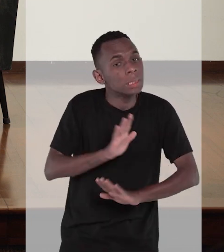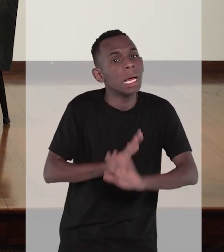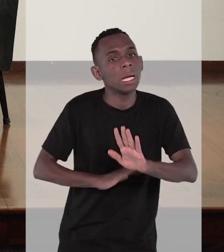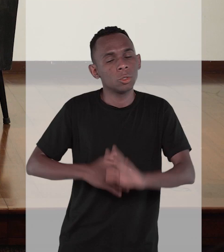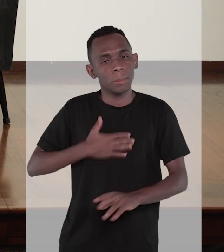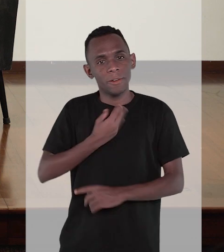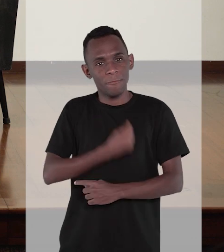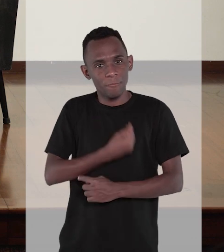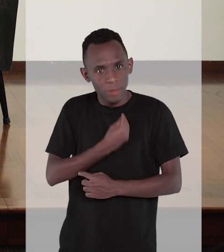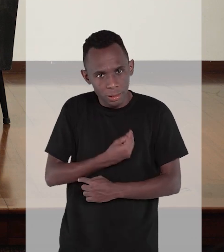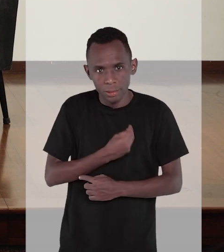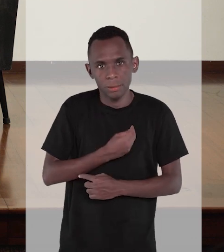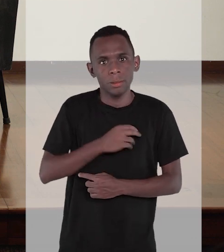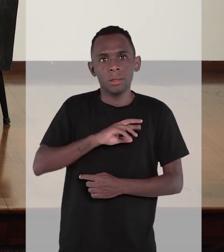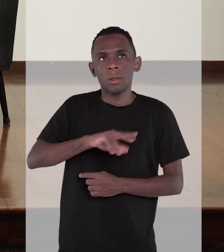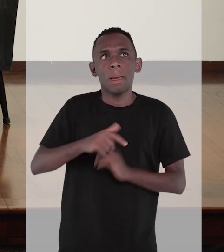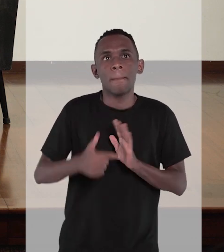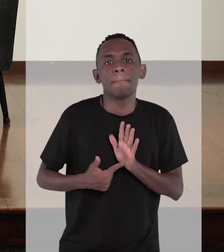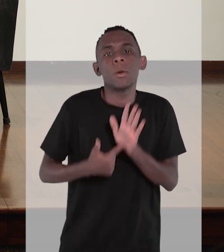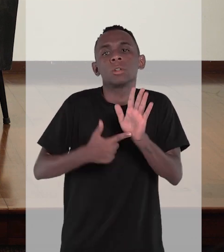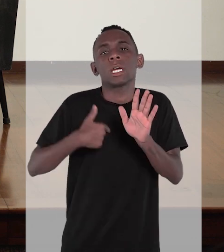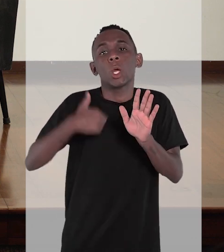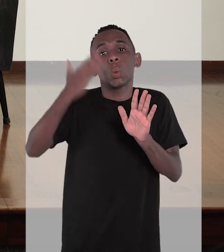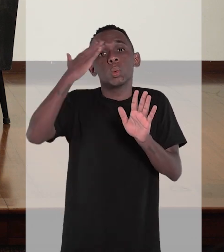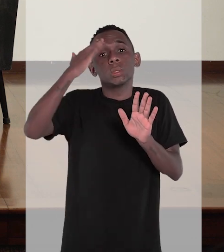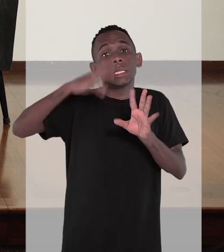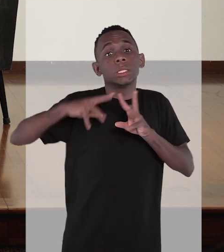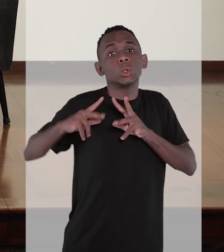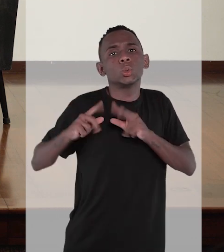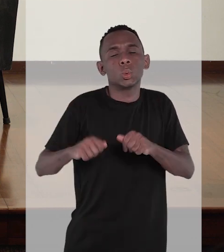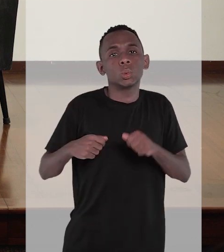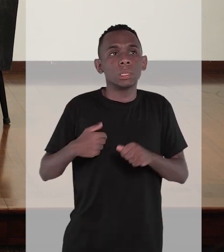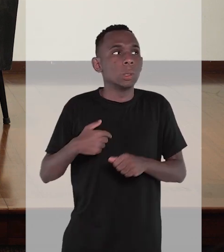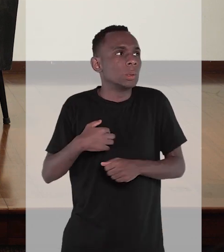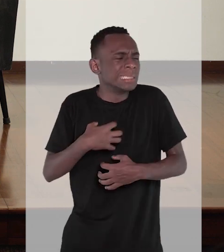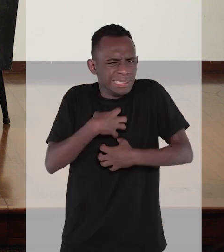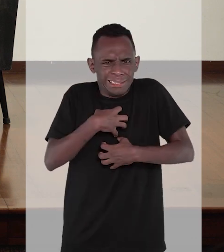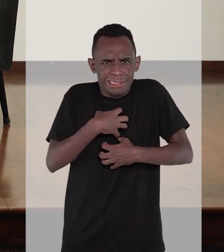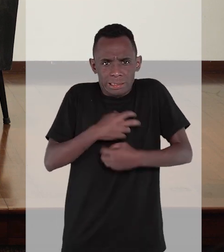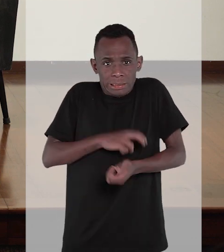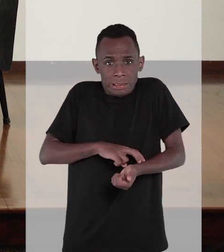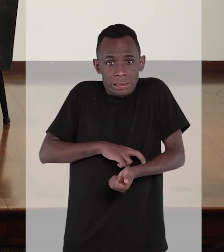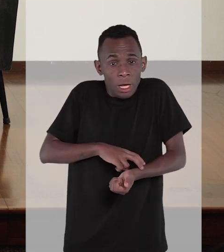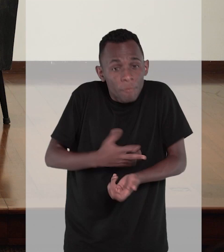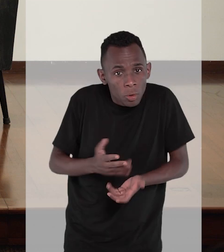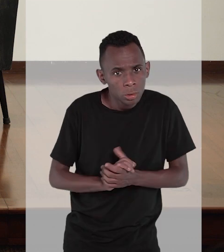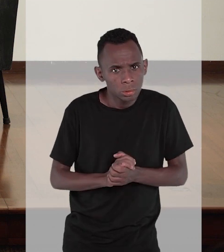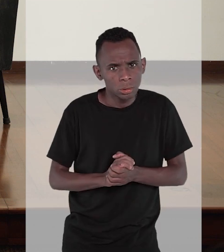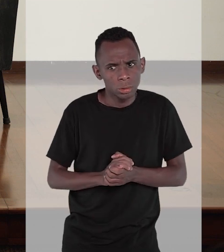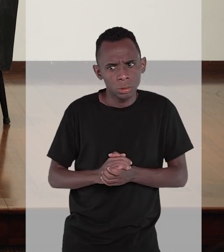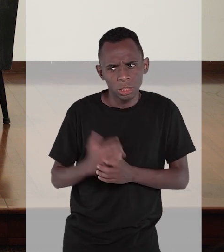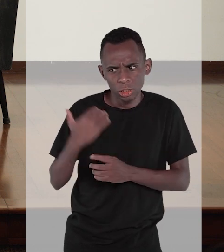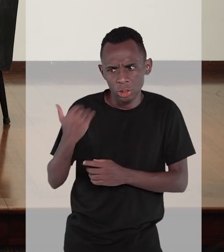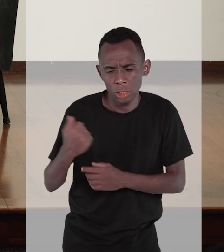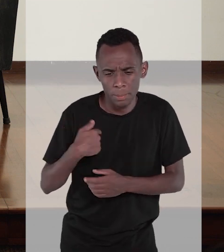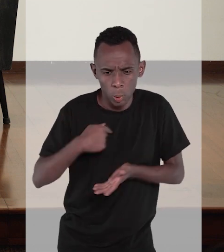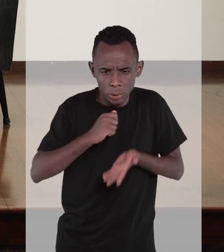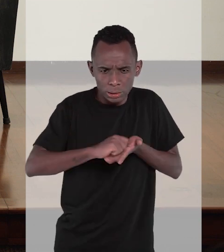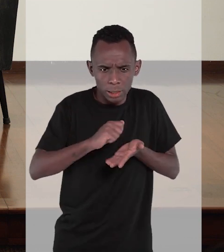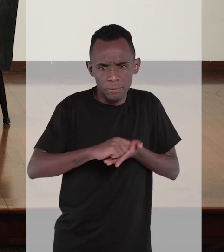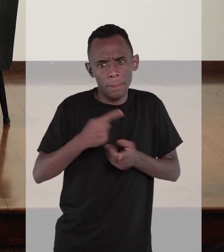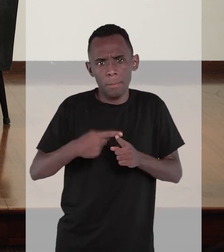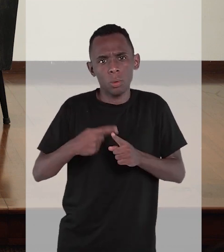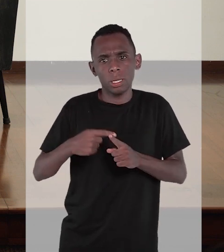mas ali mais ainda, de não parecer que eu sei alguma coisa. Isso me dá muito nervoso, né? Porque te chamaram para escrever, que você